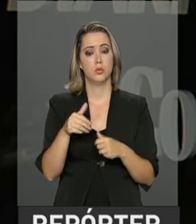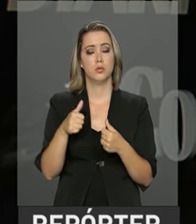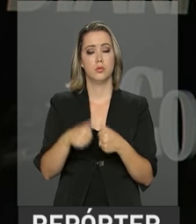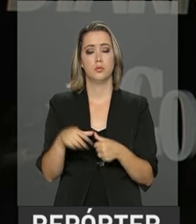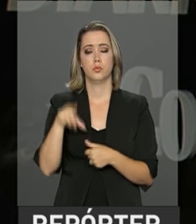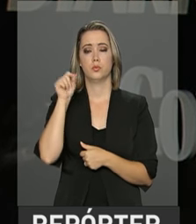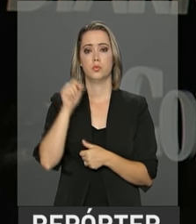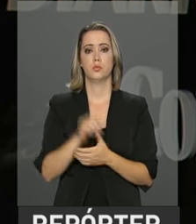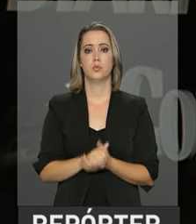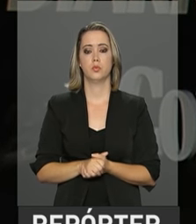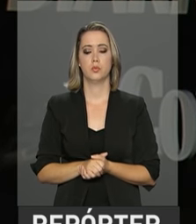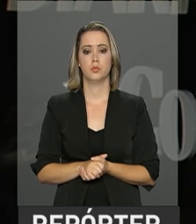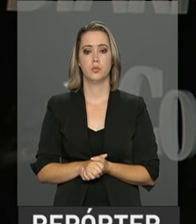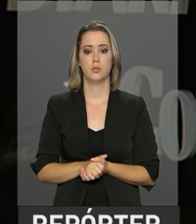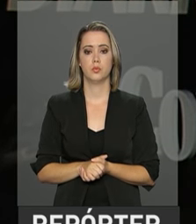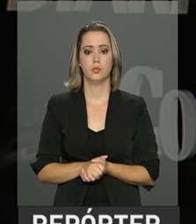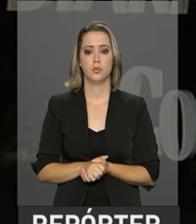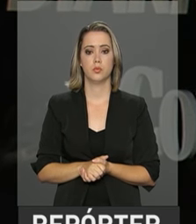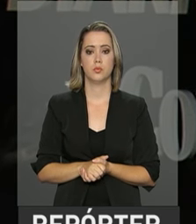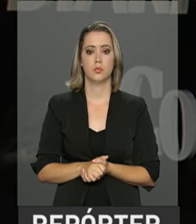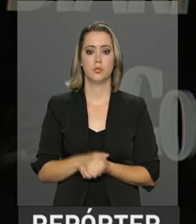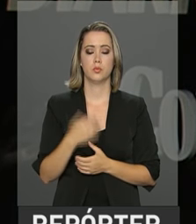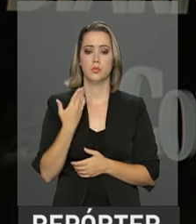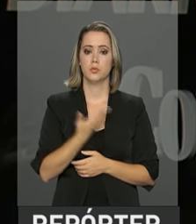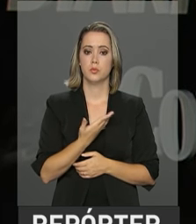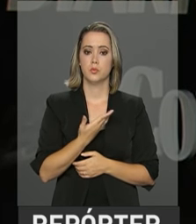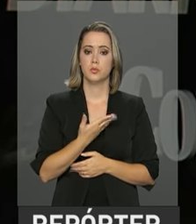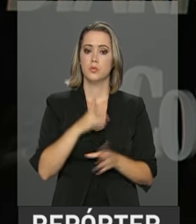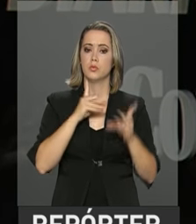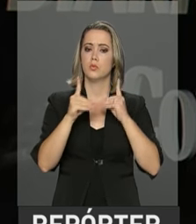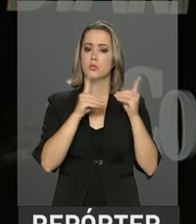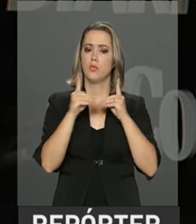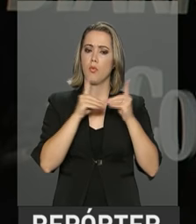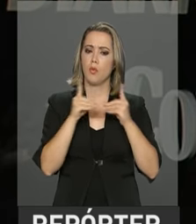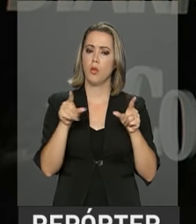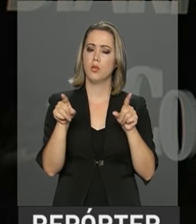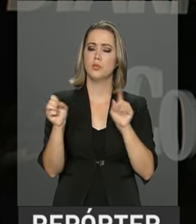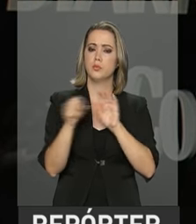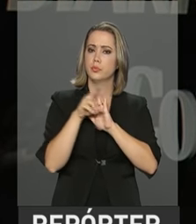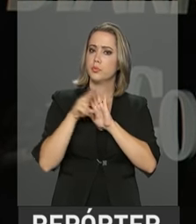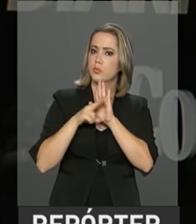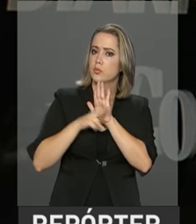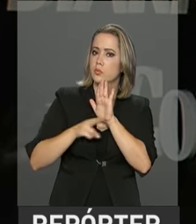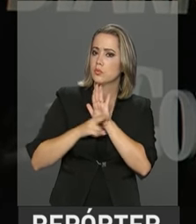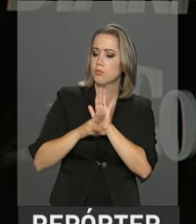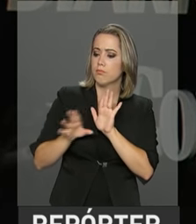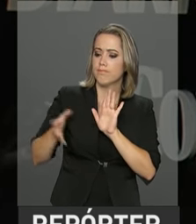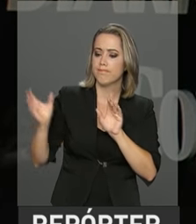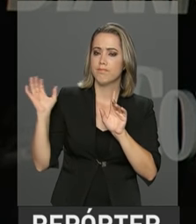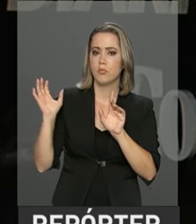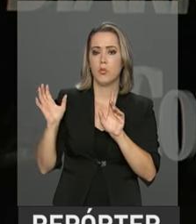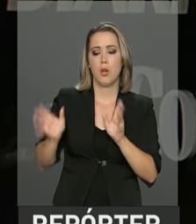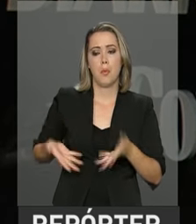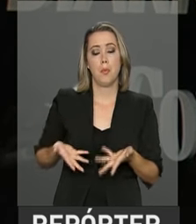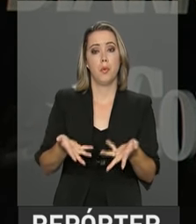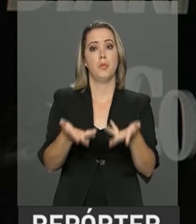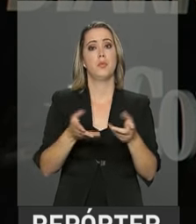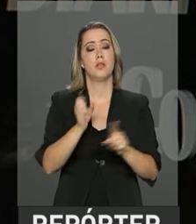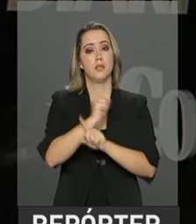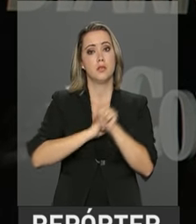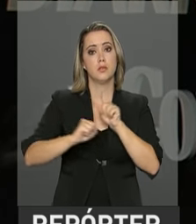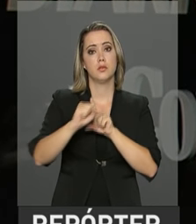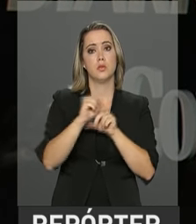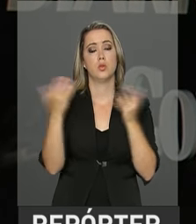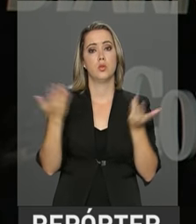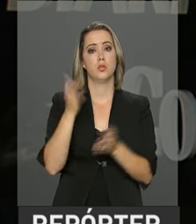fazer. E, Roberto, a discussão sobre a reforma da Previdência mobiliza a sociedade. Nesta